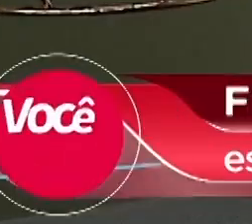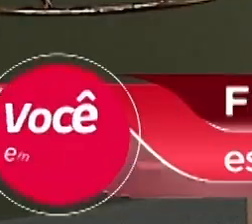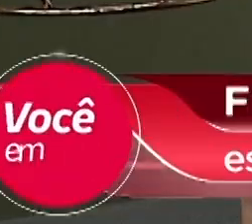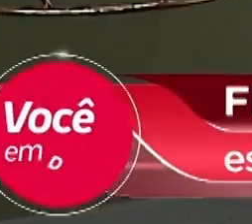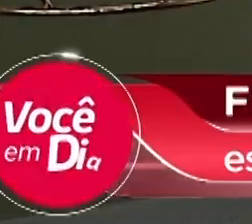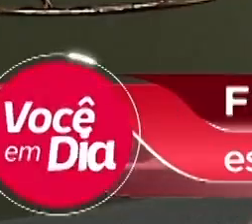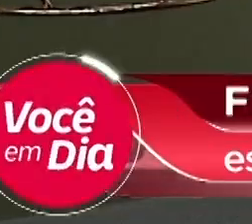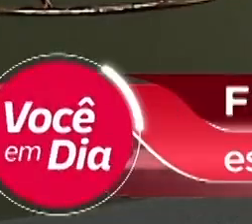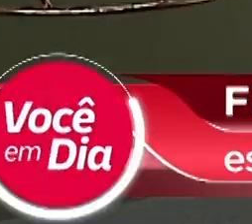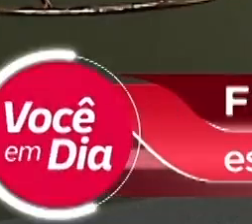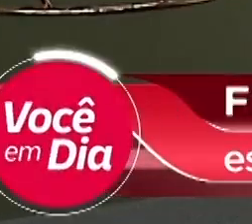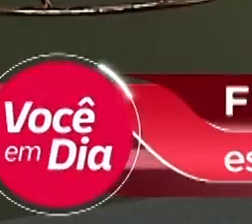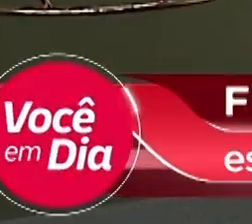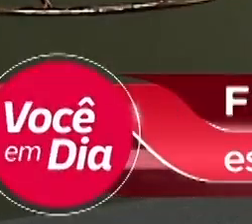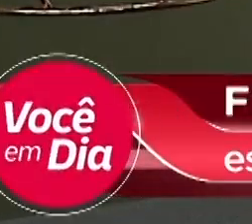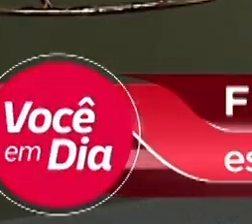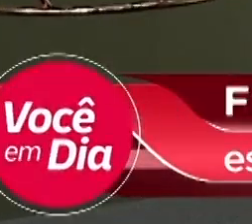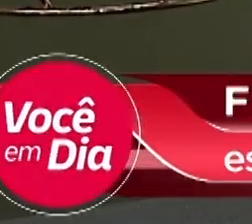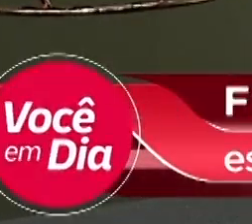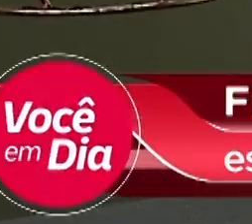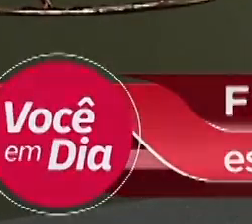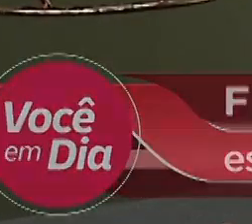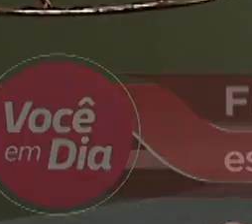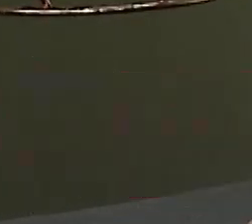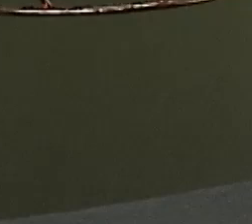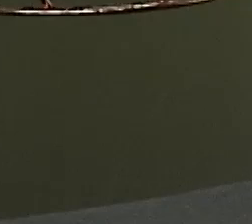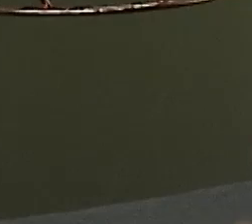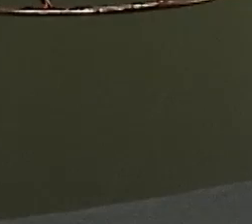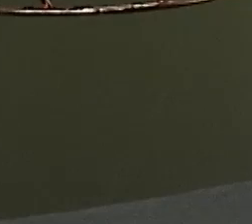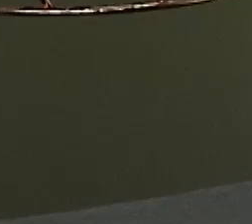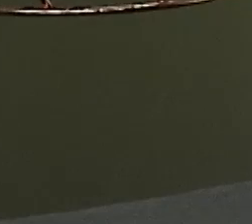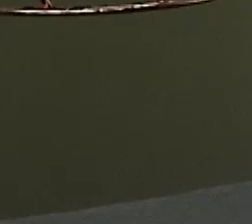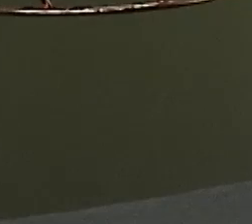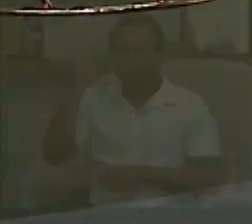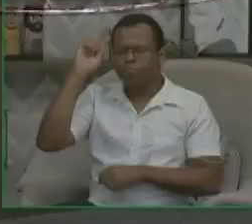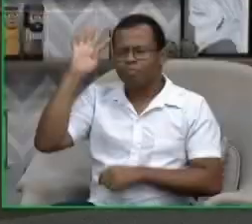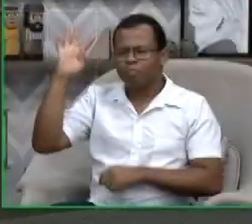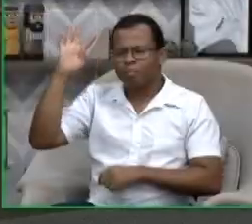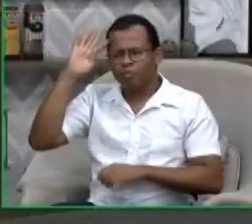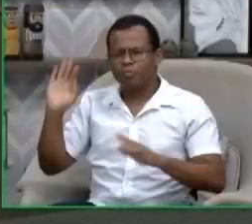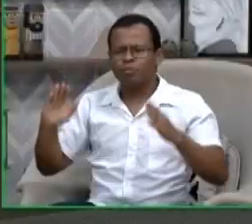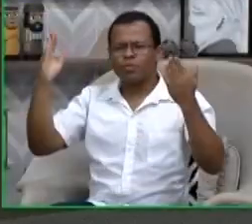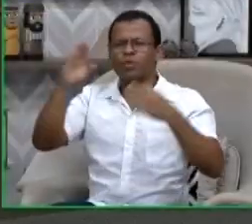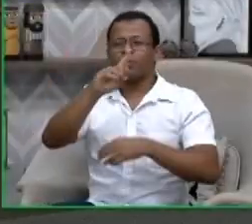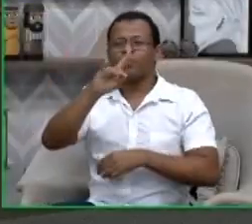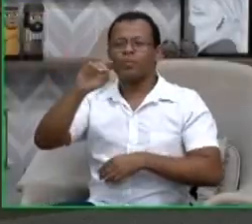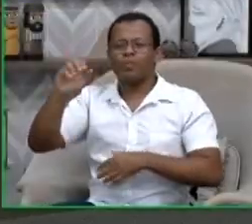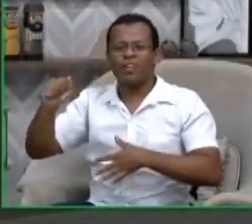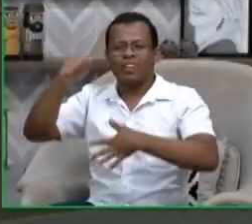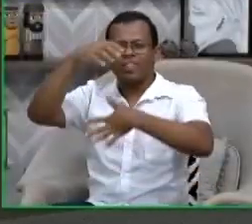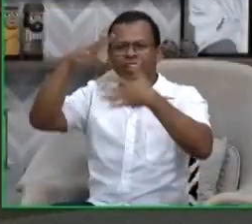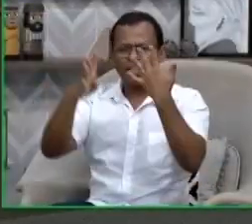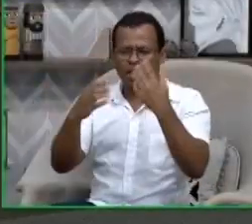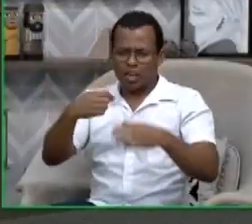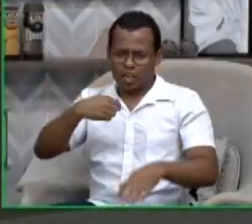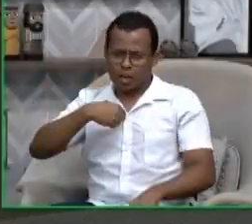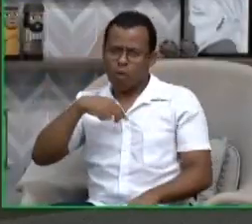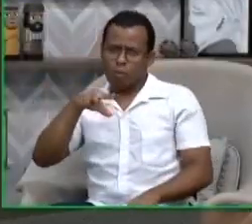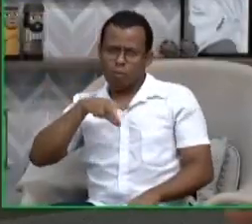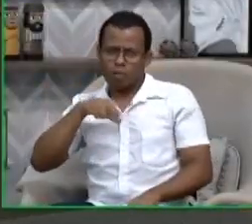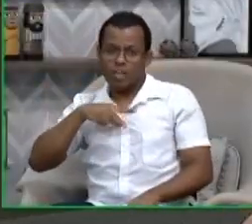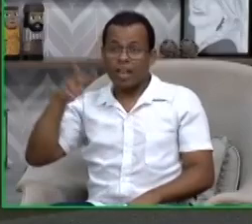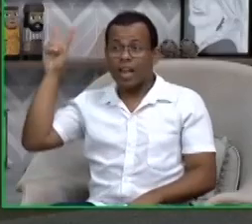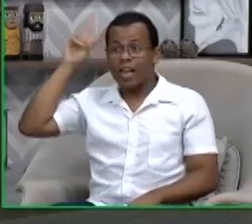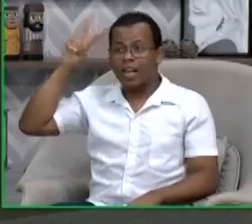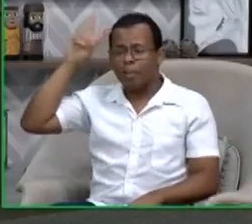falando da importância dessa comemoração, Lohan. Quando a gente pensa na comemoração do Dia da Libras, eu, em particular, me lembro